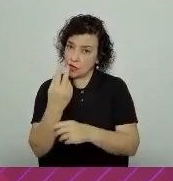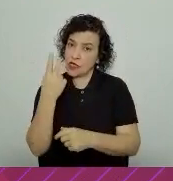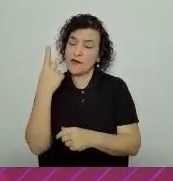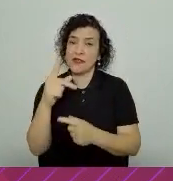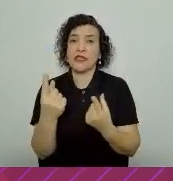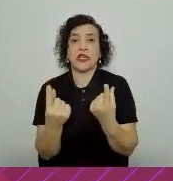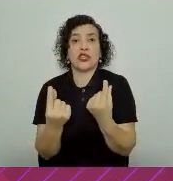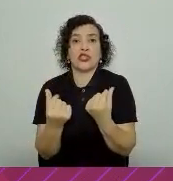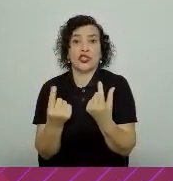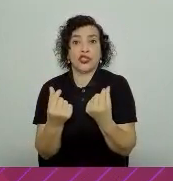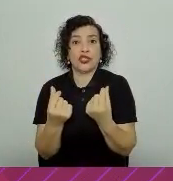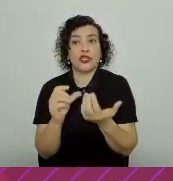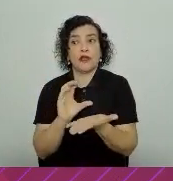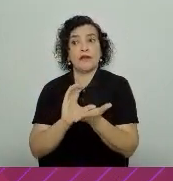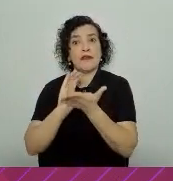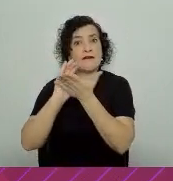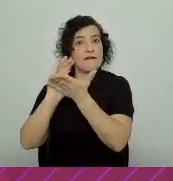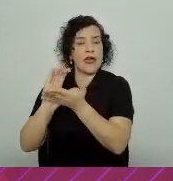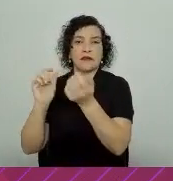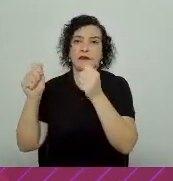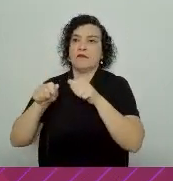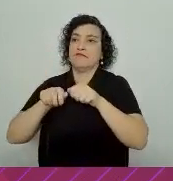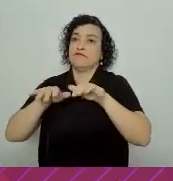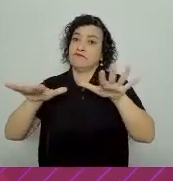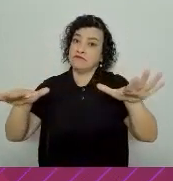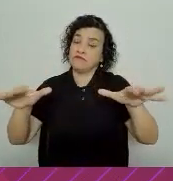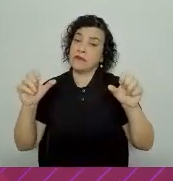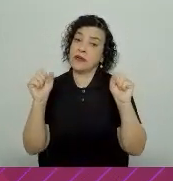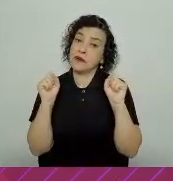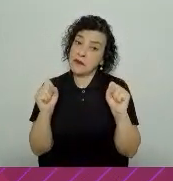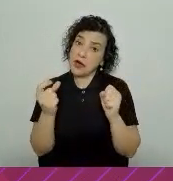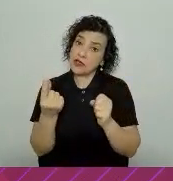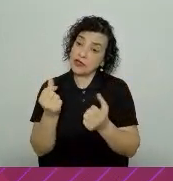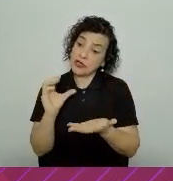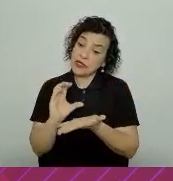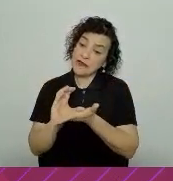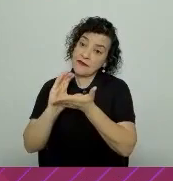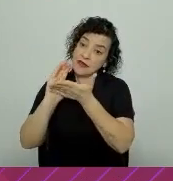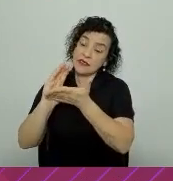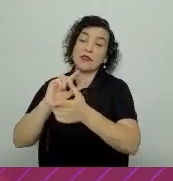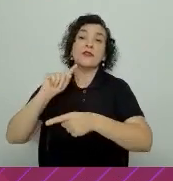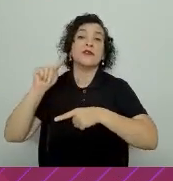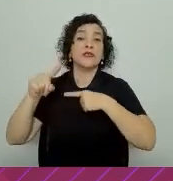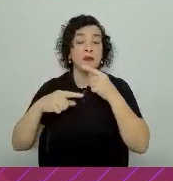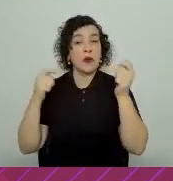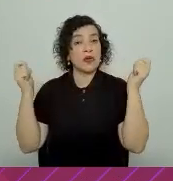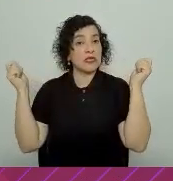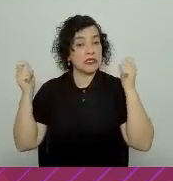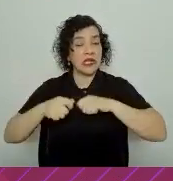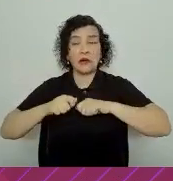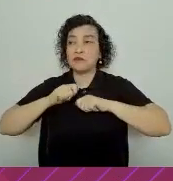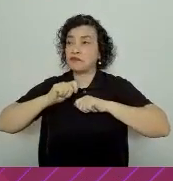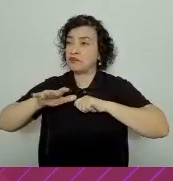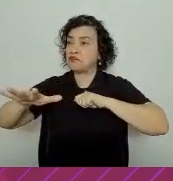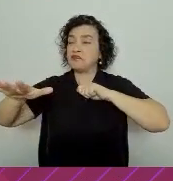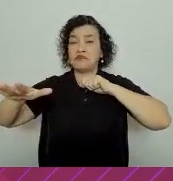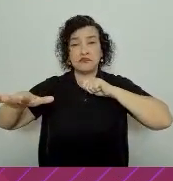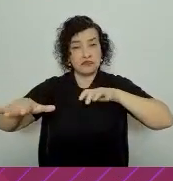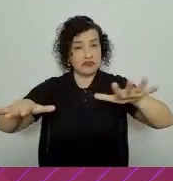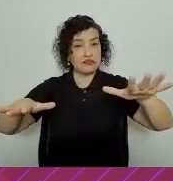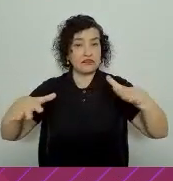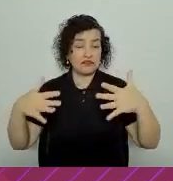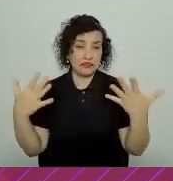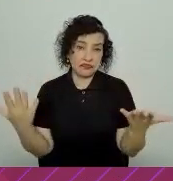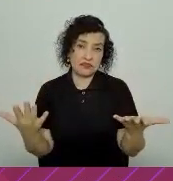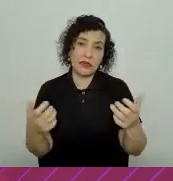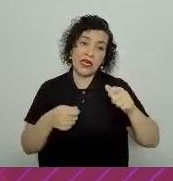e você replica isso então pode ser um dinheiro que é investido e depois você consegue replicar né então em termos de investimento